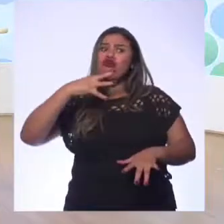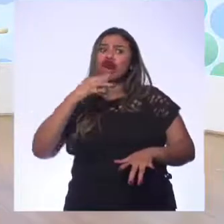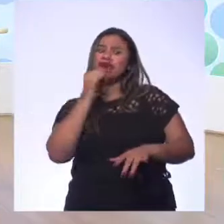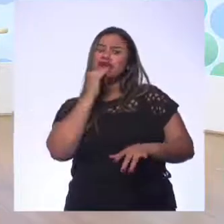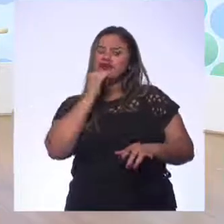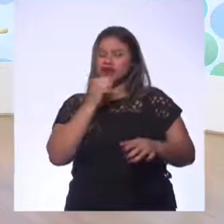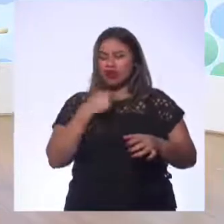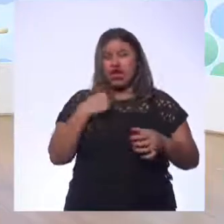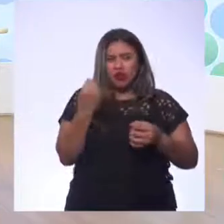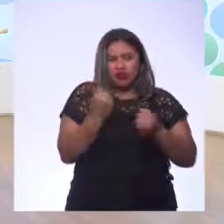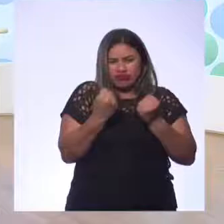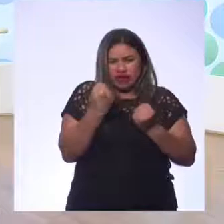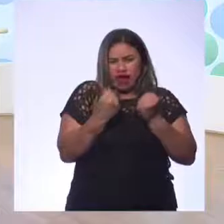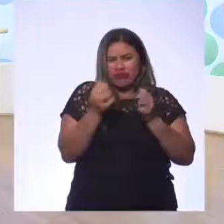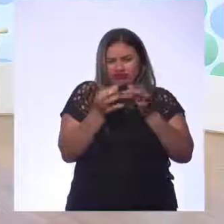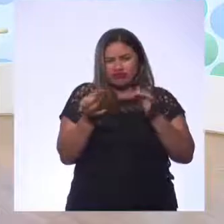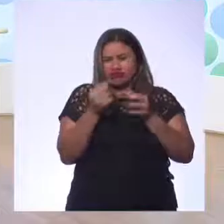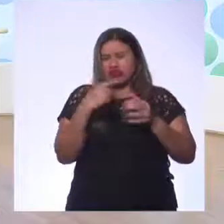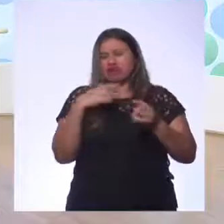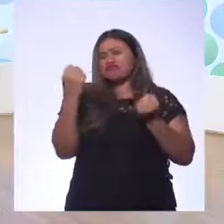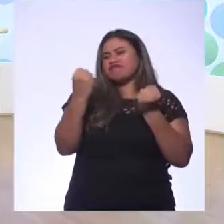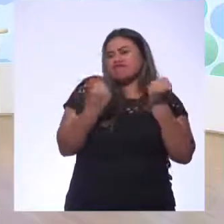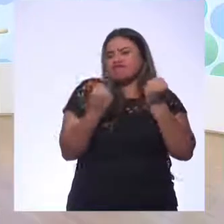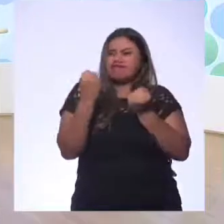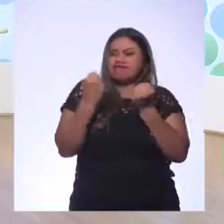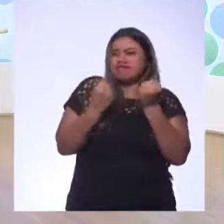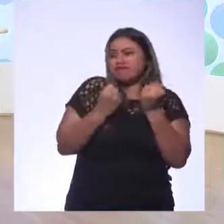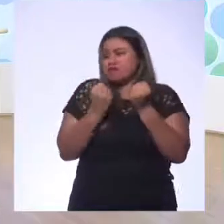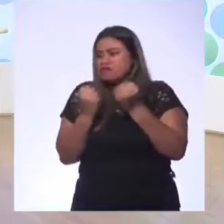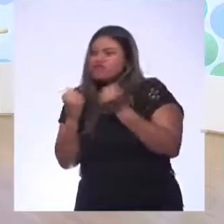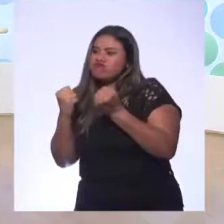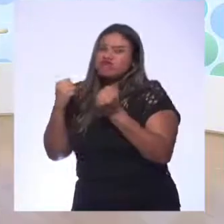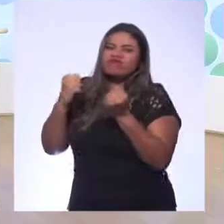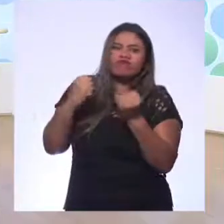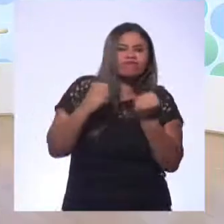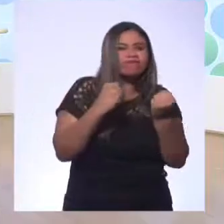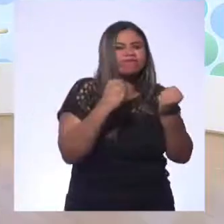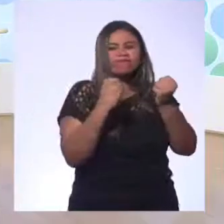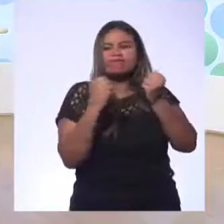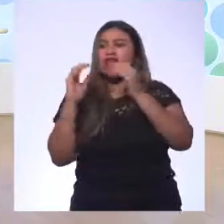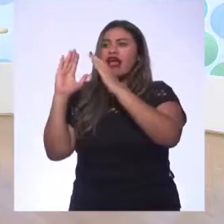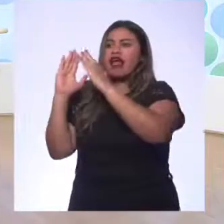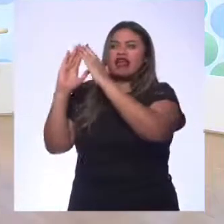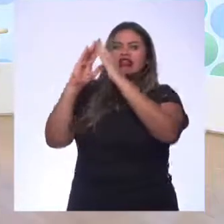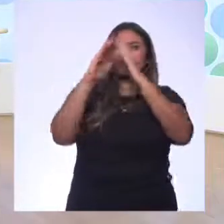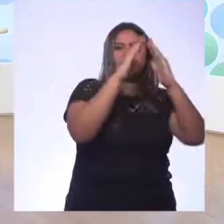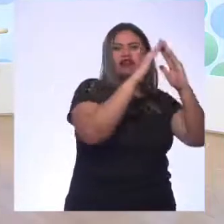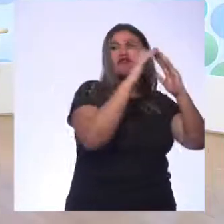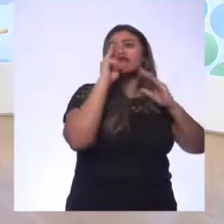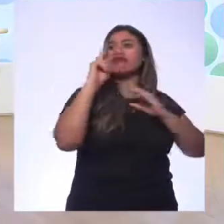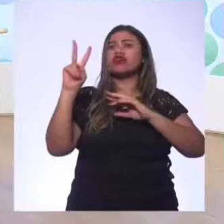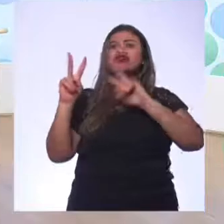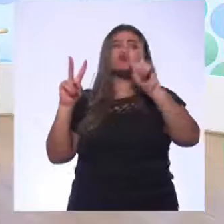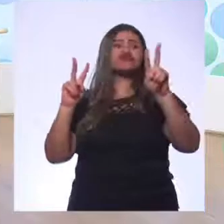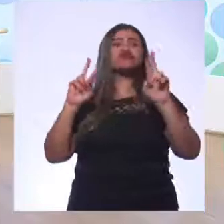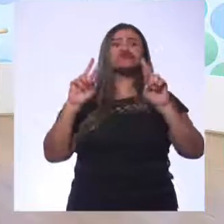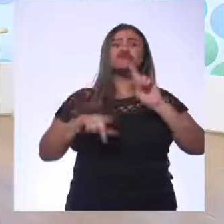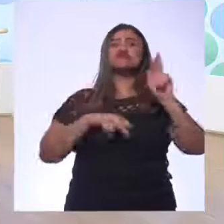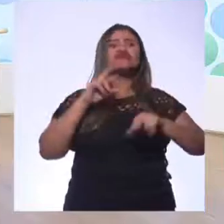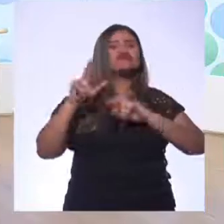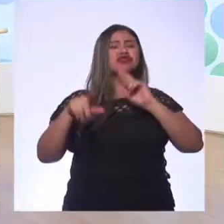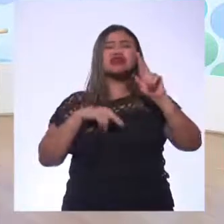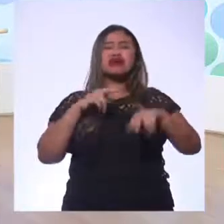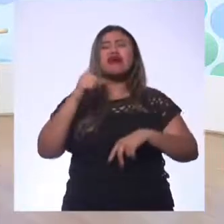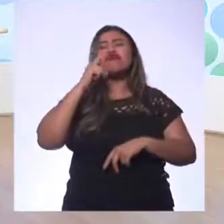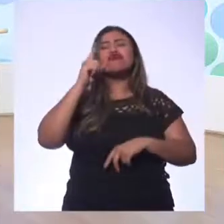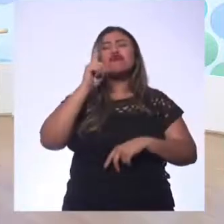carrinho, que graças a Deus eu posso ter, né, e passar por diferentes bairros para chegar aqui. Tá? O que eu vejo todo dia. Eu não